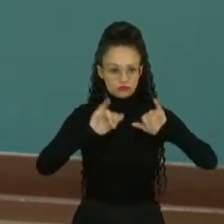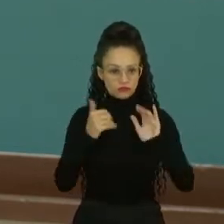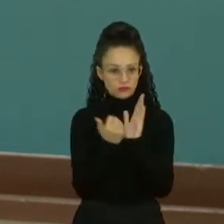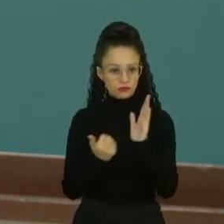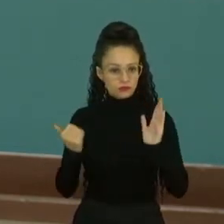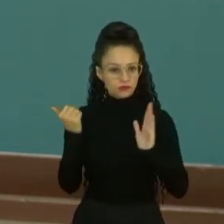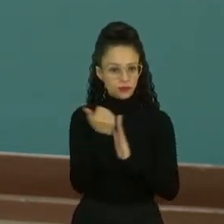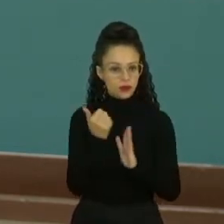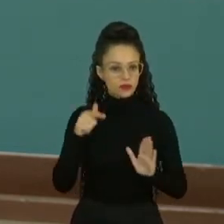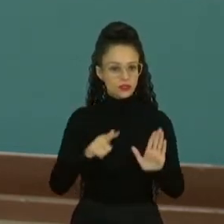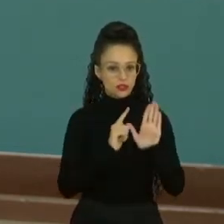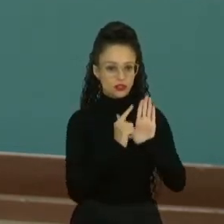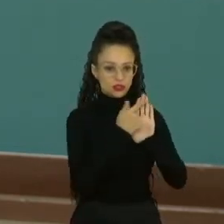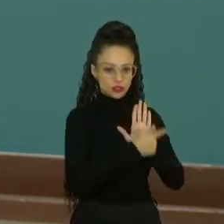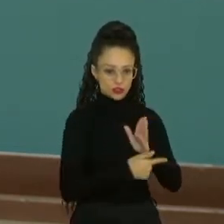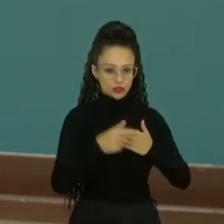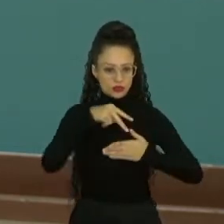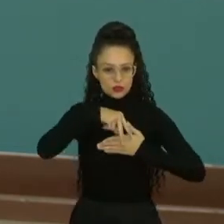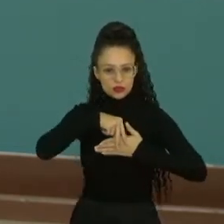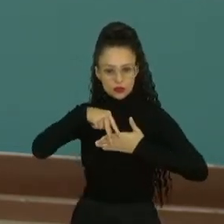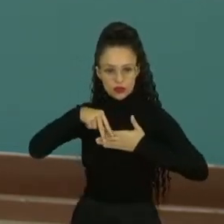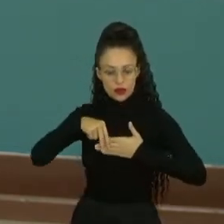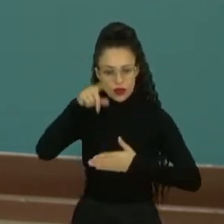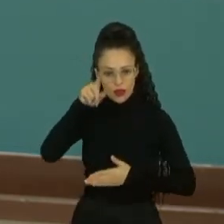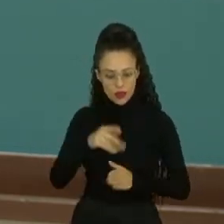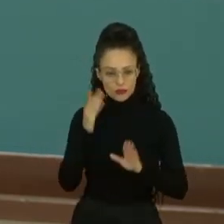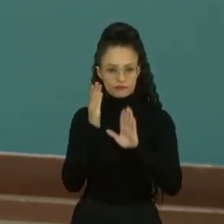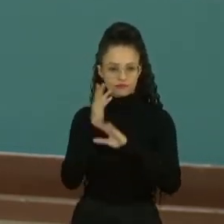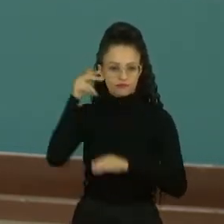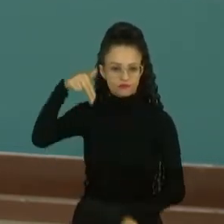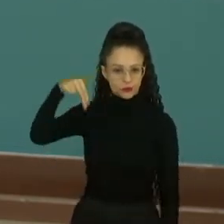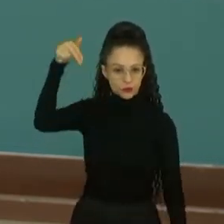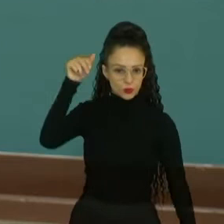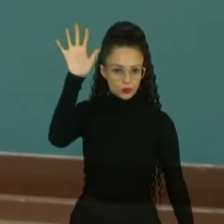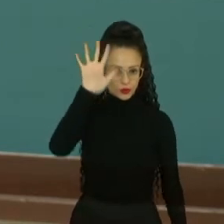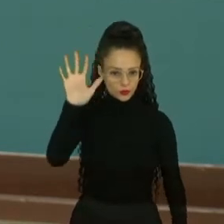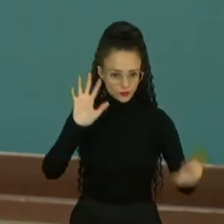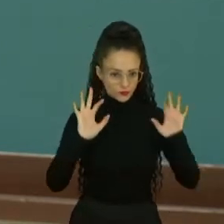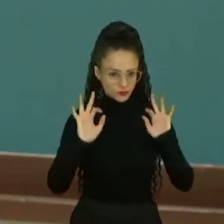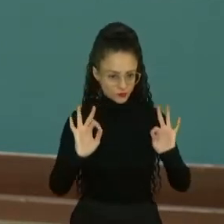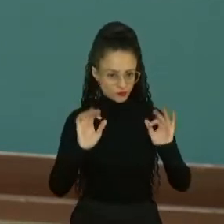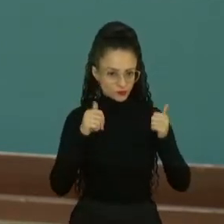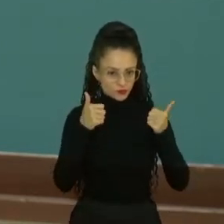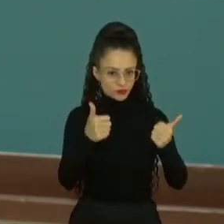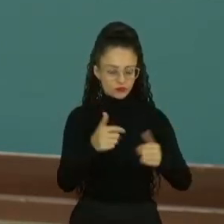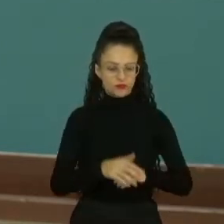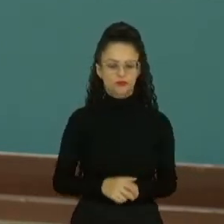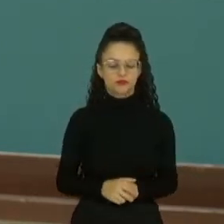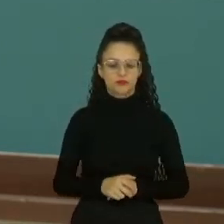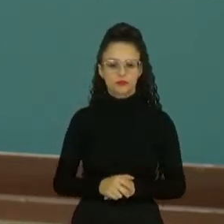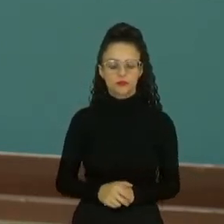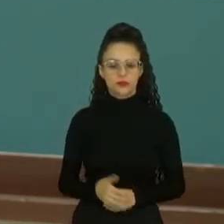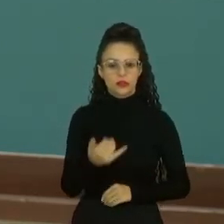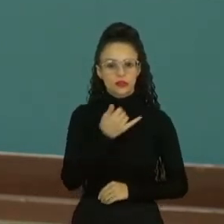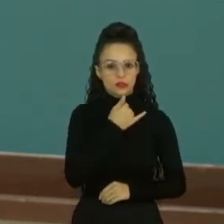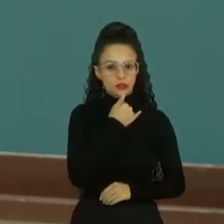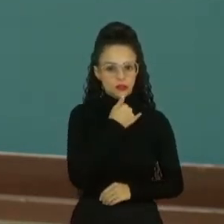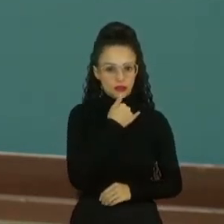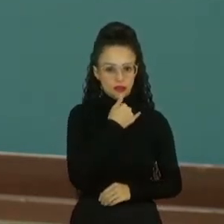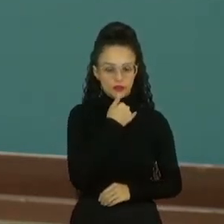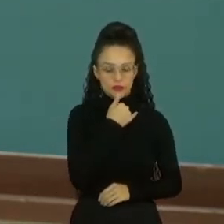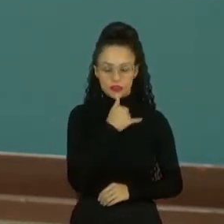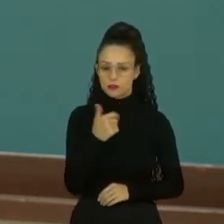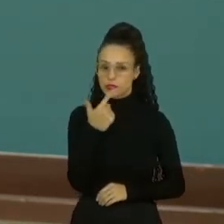desse gênero textual é mesmo por conta da região Nordeste, certo? Beleza? Infelizmente, nós não temos